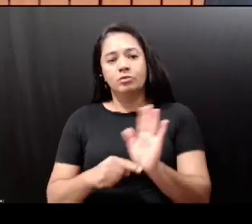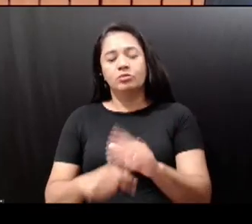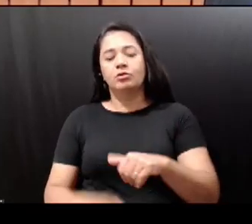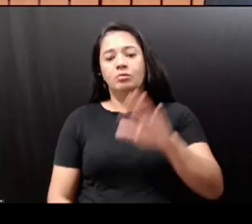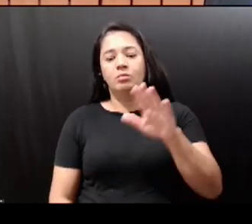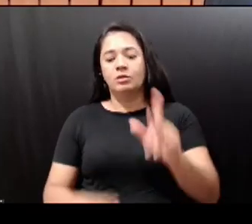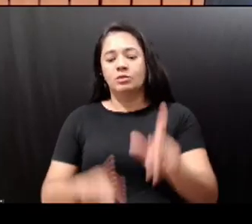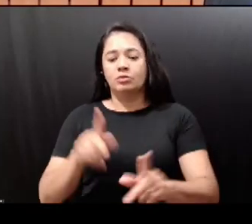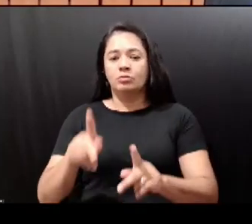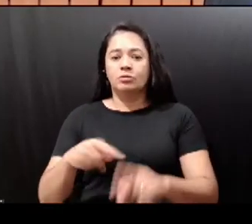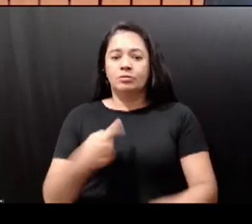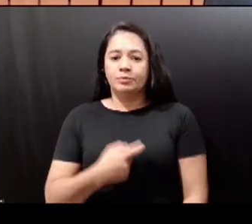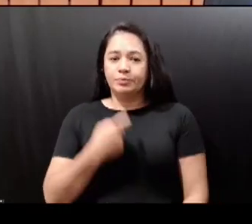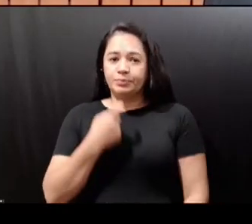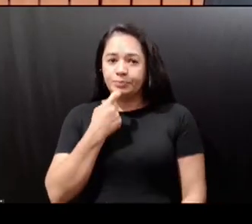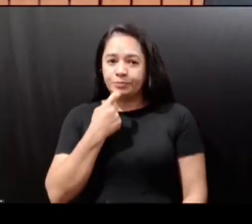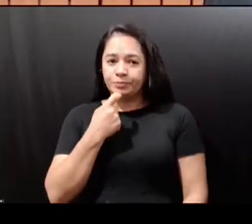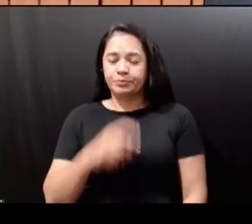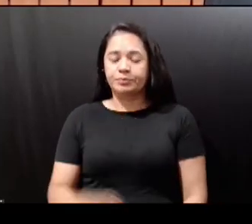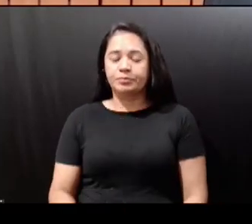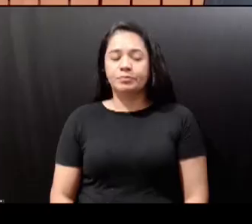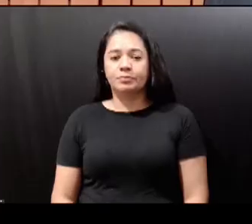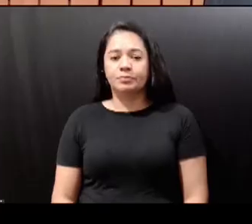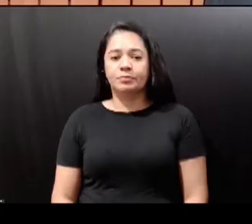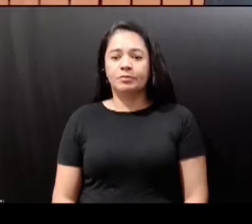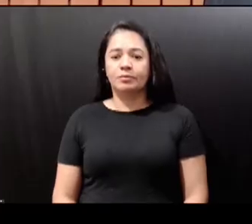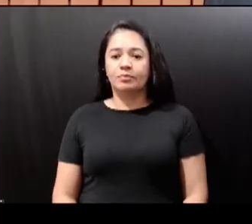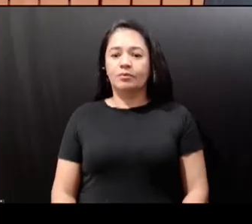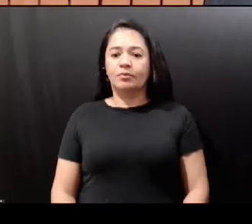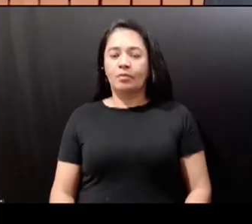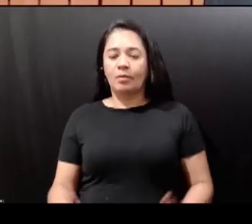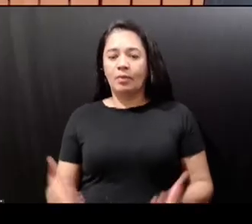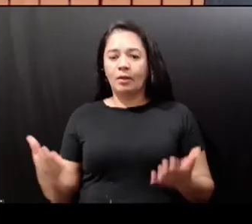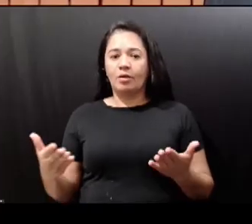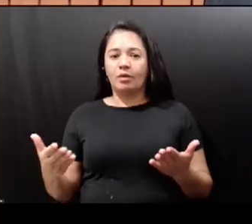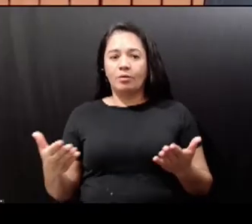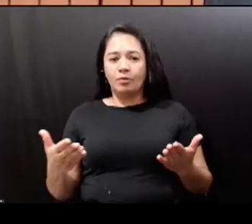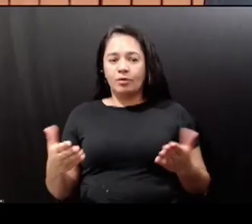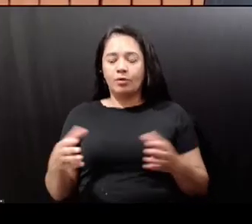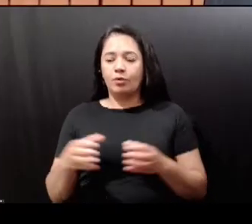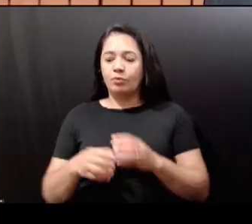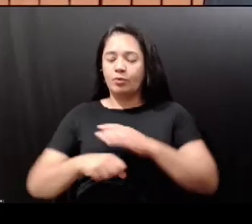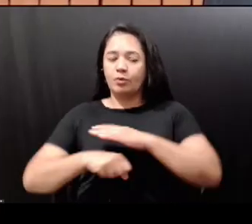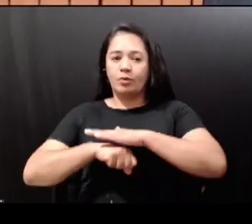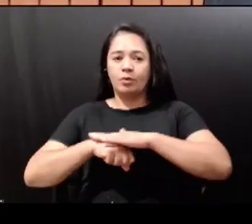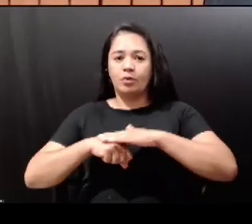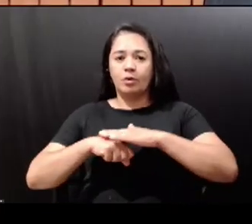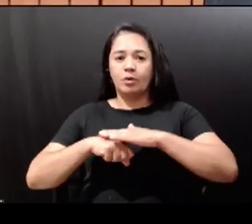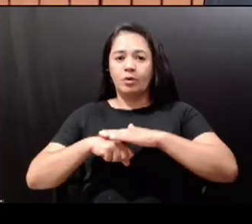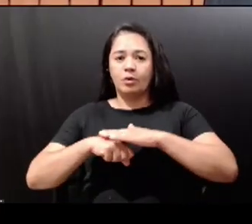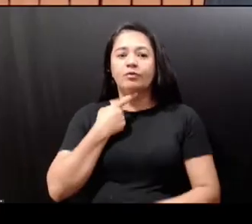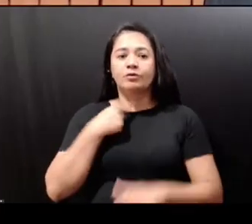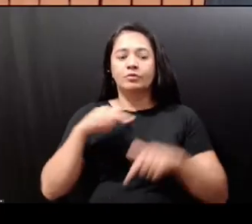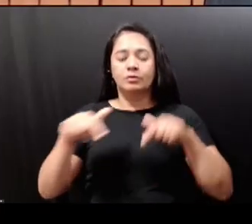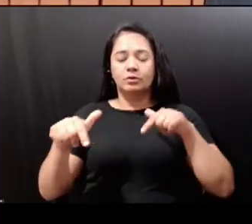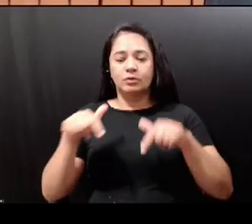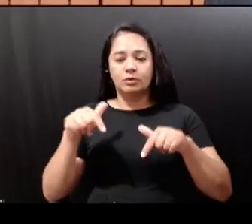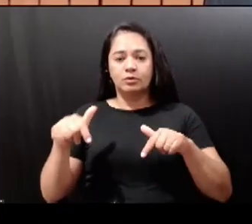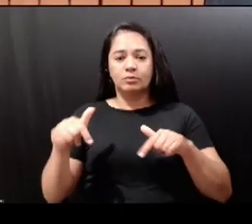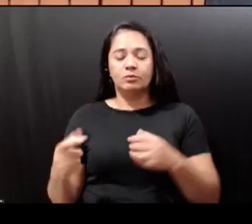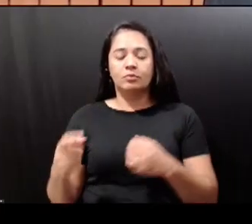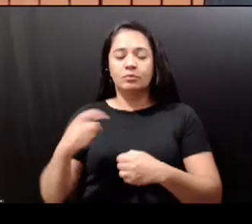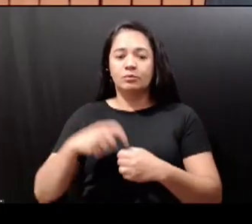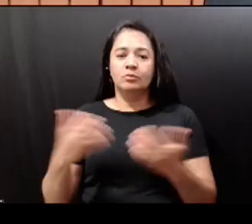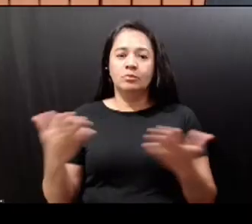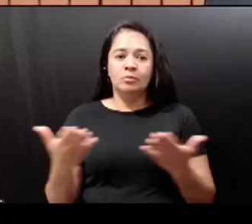eu volto para esta comissão com muito carinho, com muita vontade de trabalhar, e hoje nós vamos também,